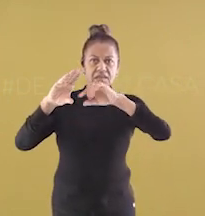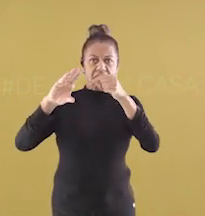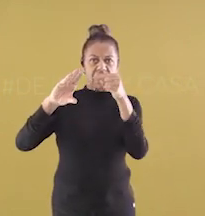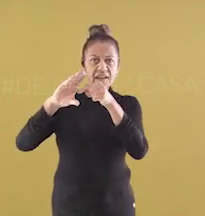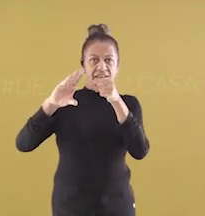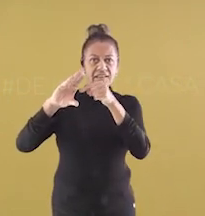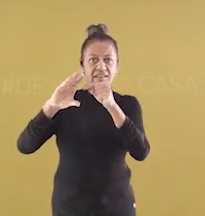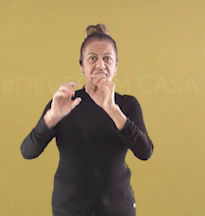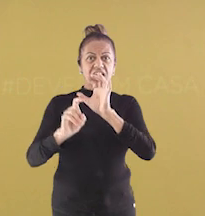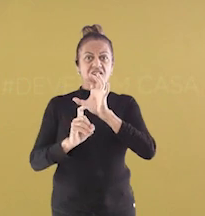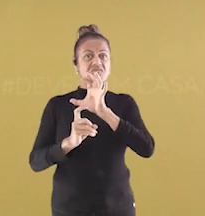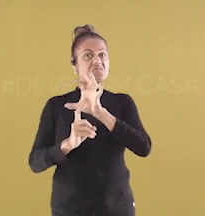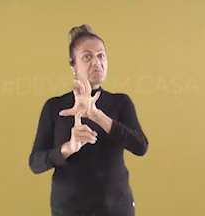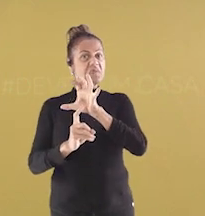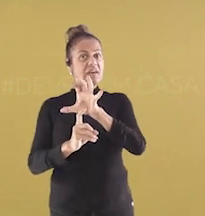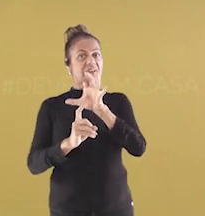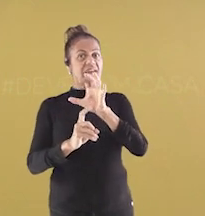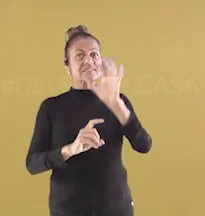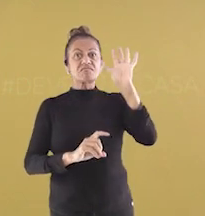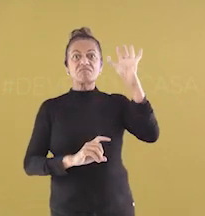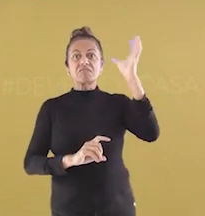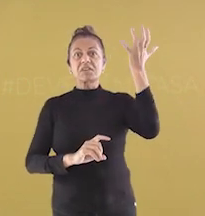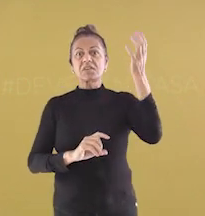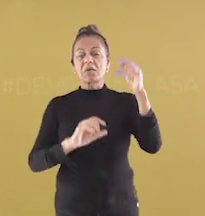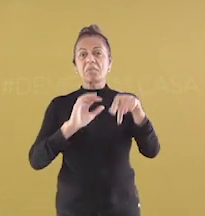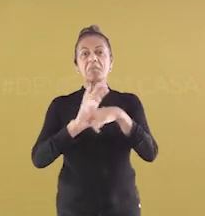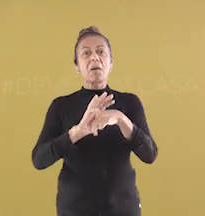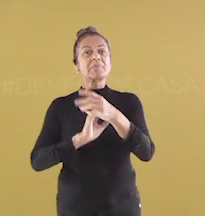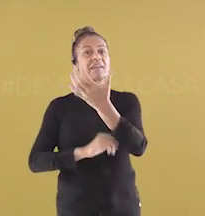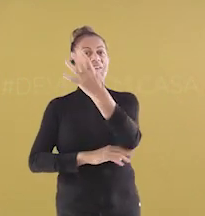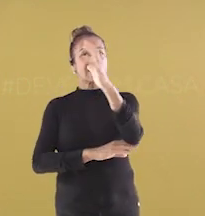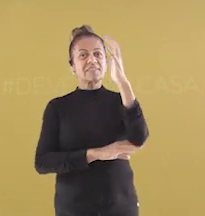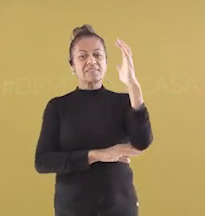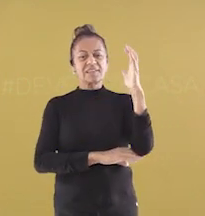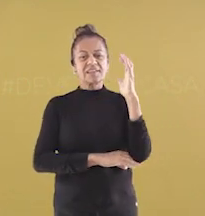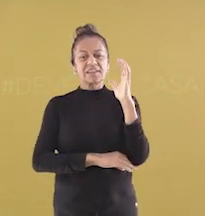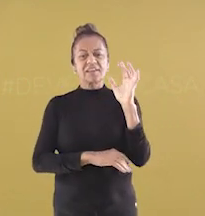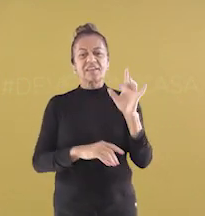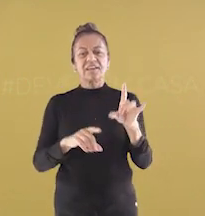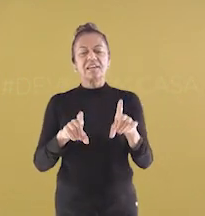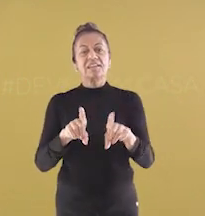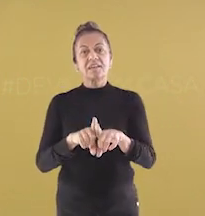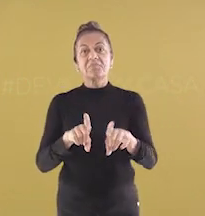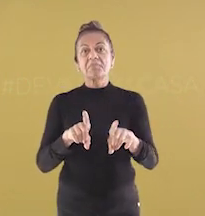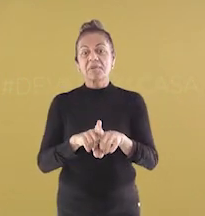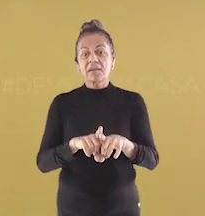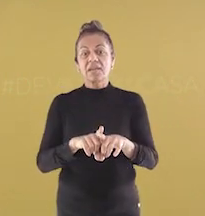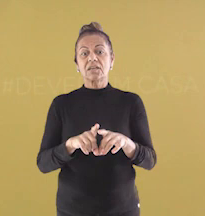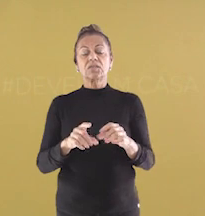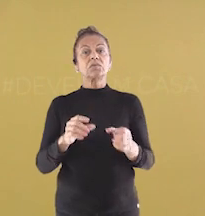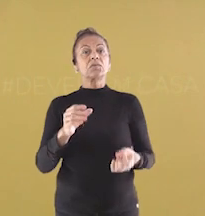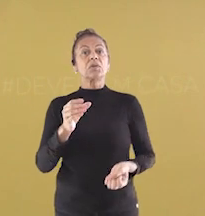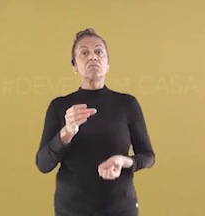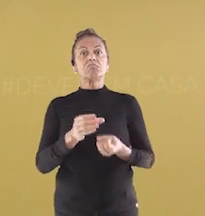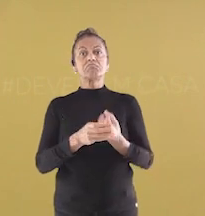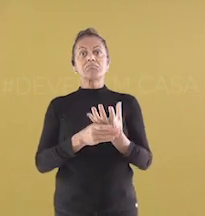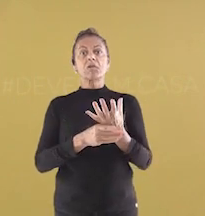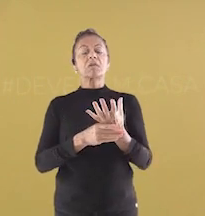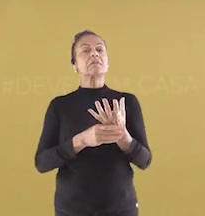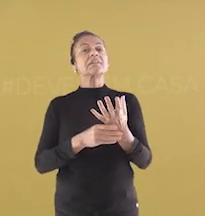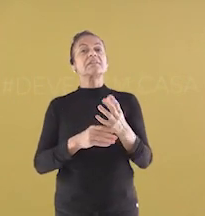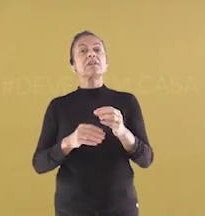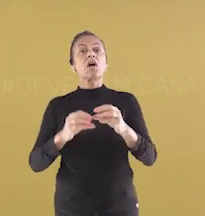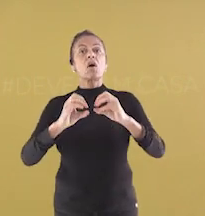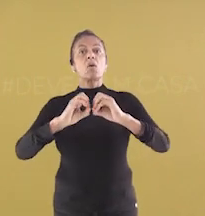manto e que elas influenciam na formação de fenômenos naturais. Vimos também o que é o Anel